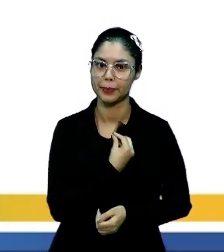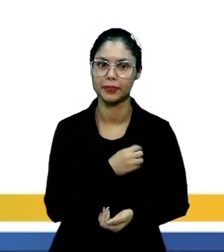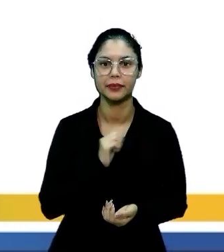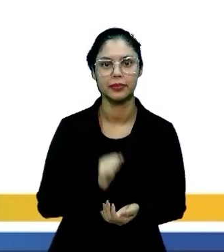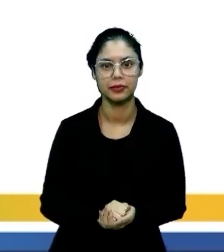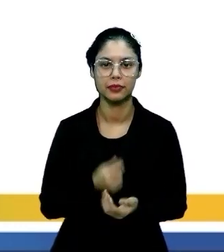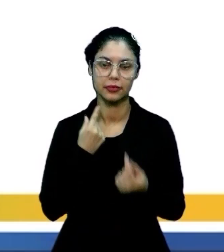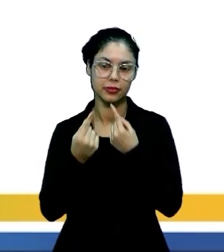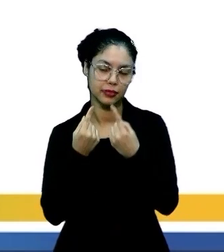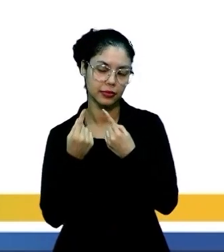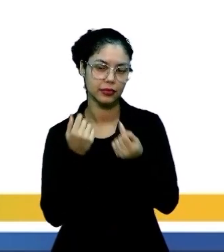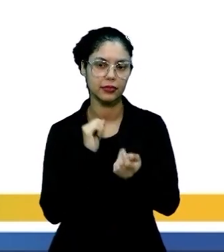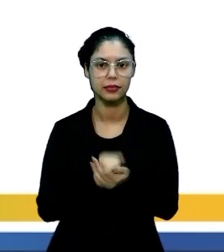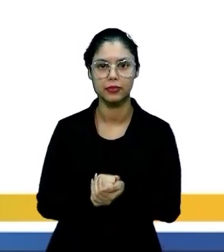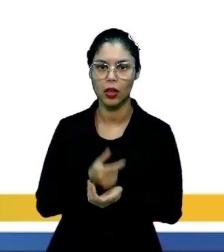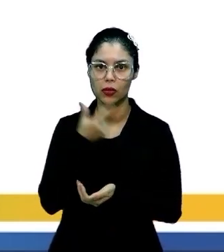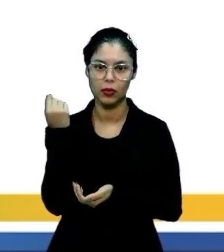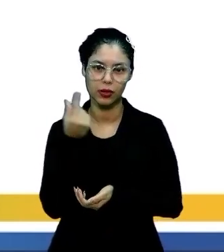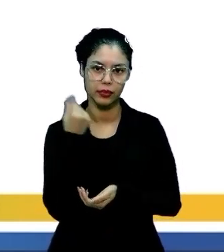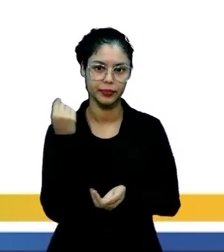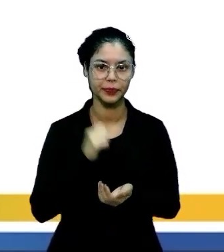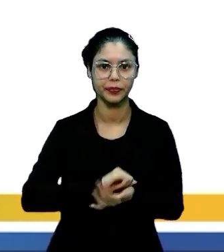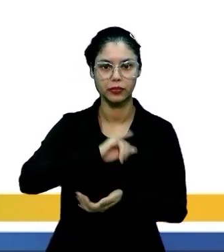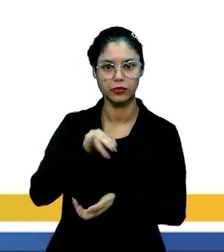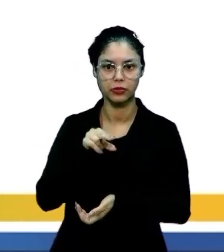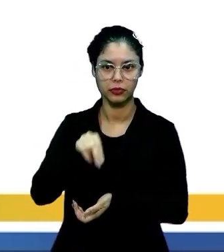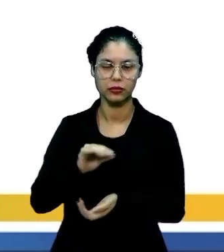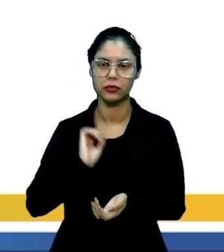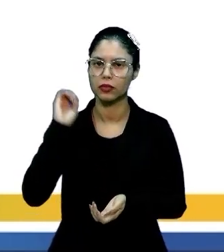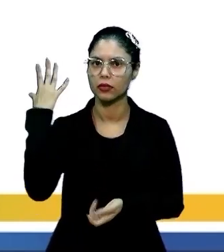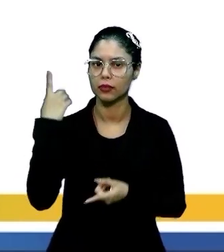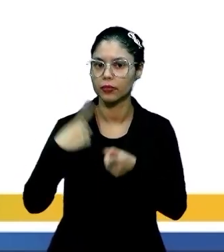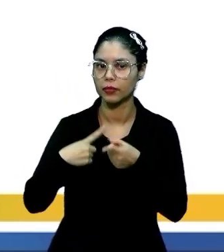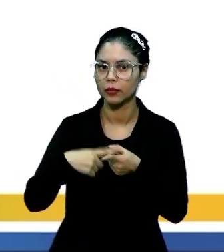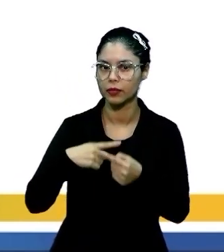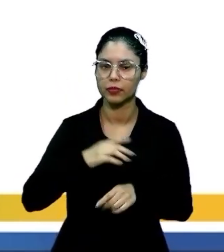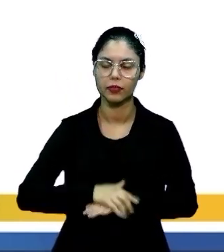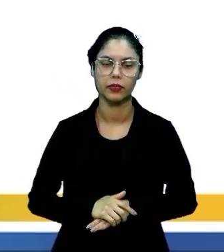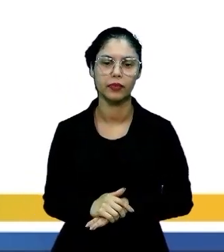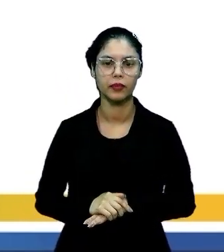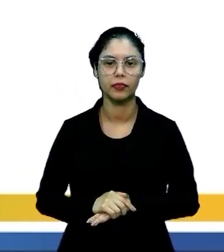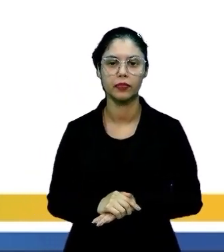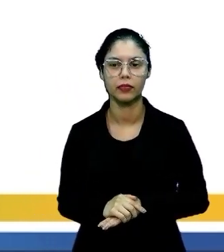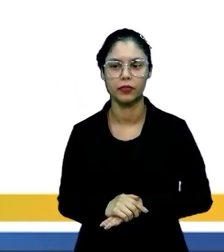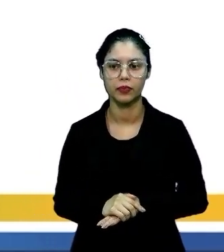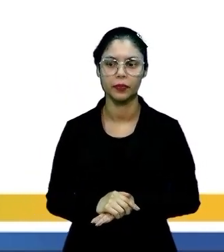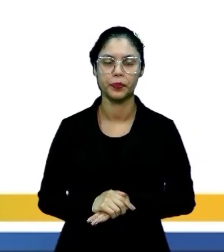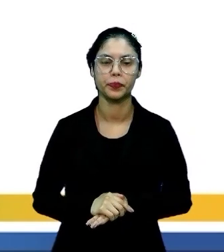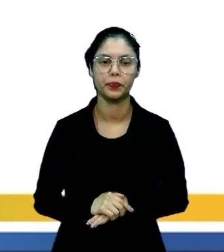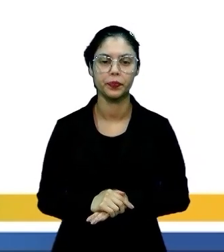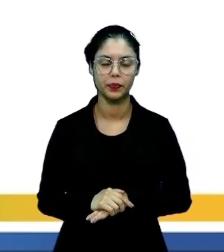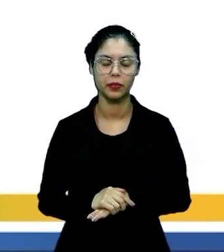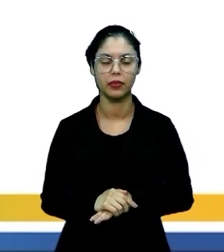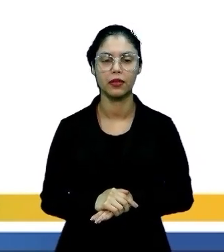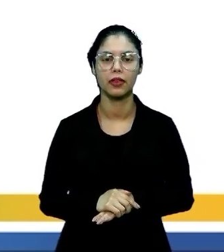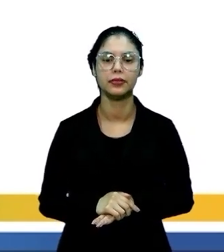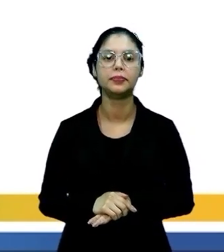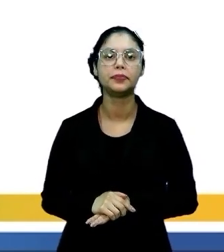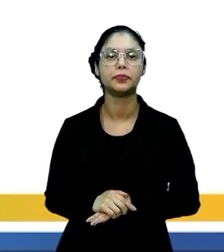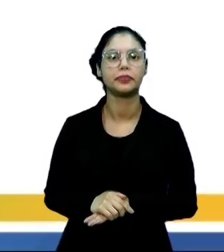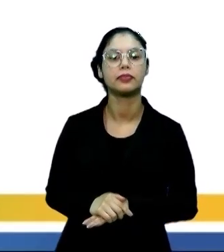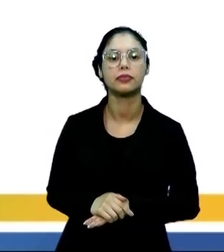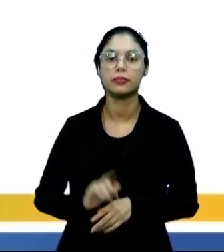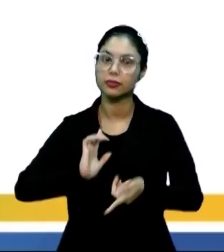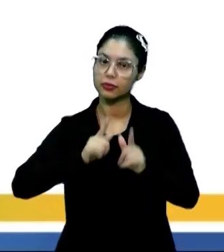no diálogo entre John e Garfield acontece por quê? E aí nós vamos ler agora as alternativas com vocês.